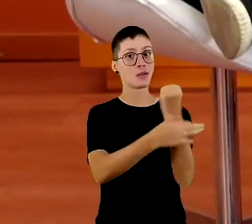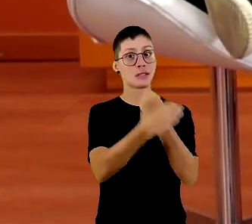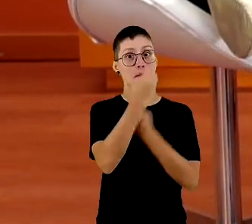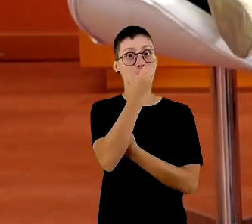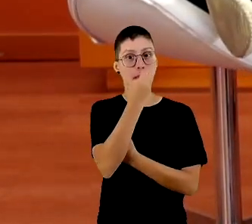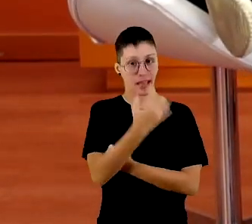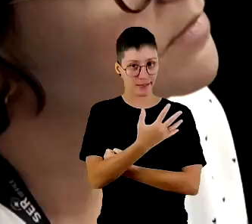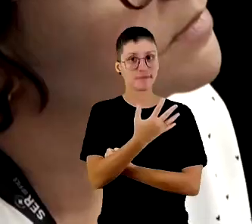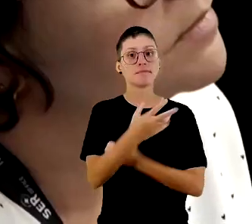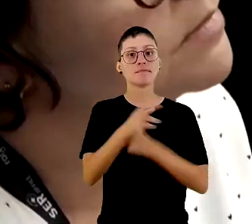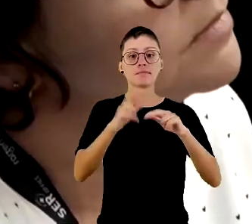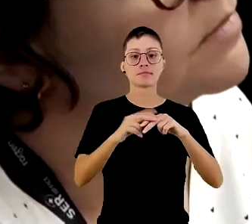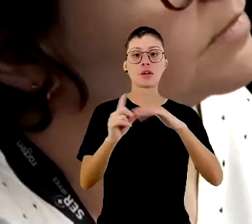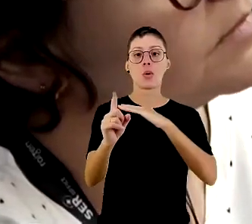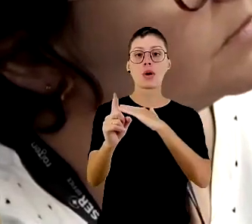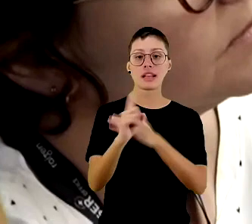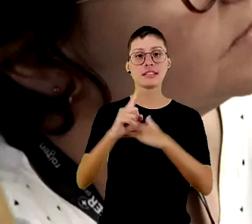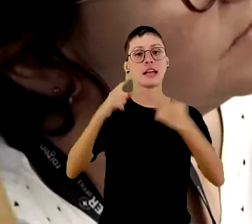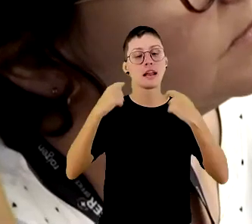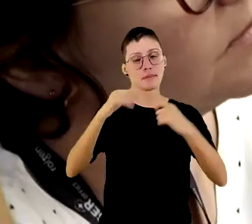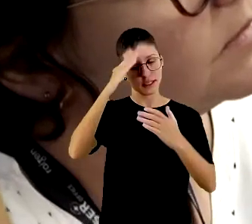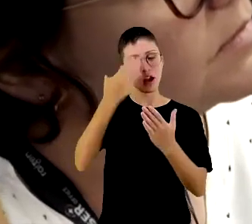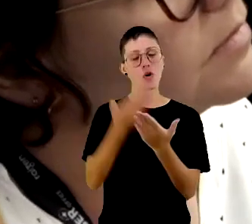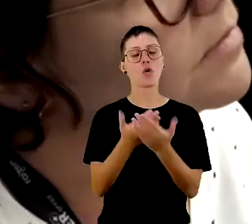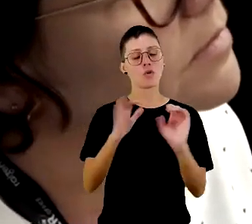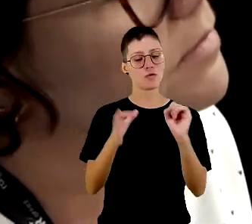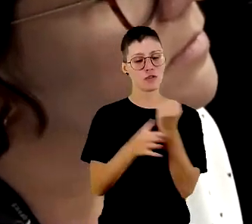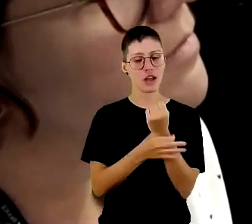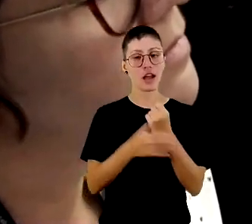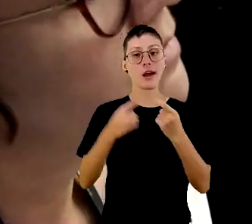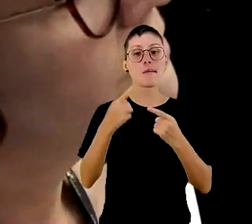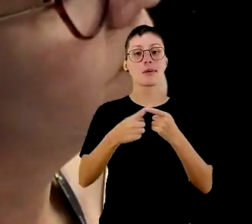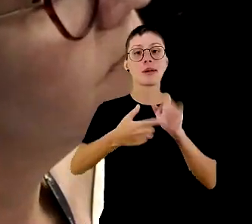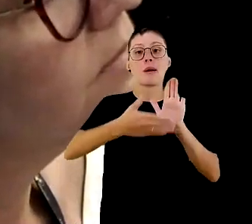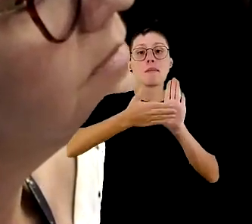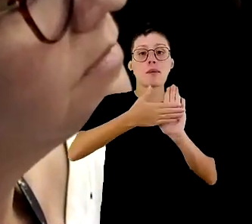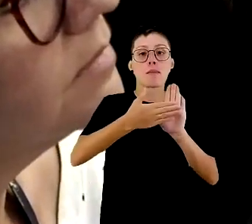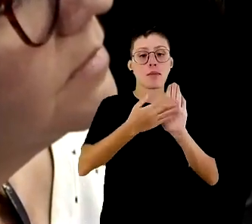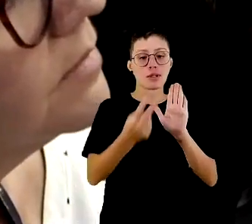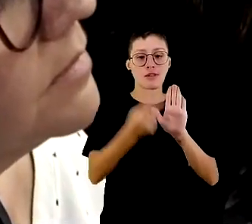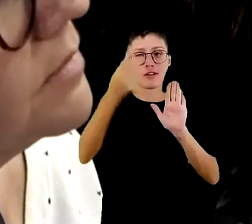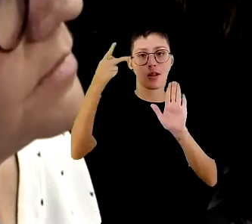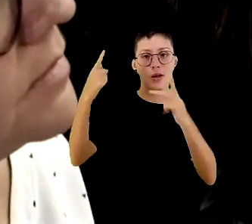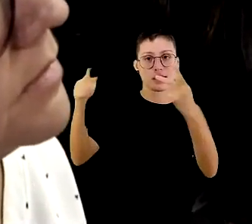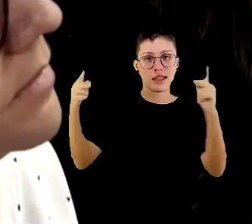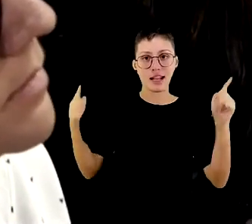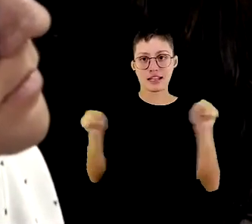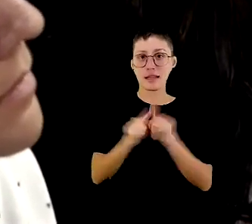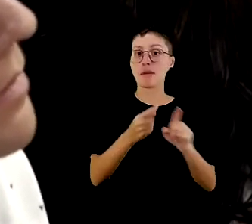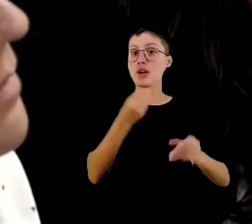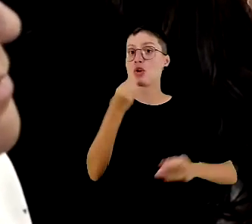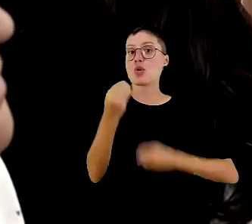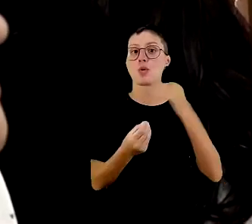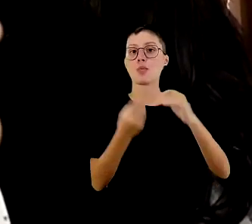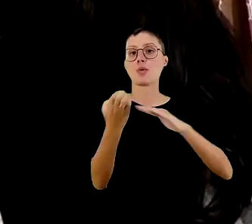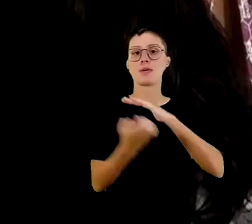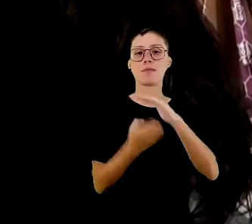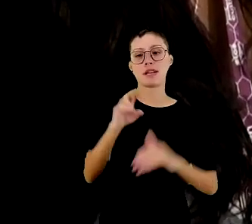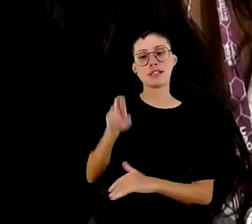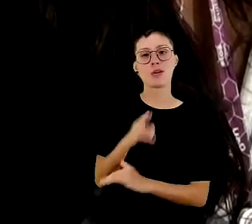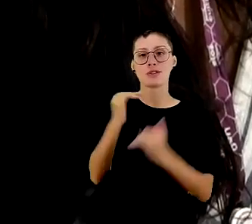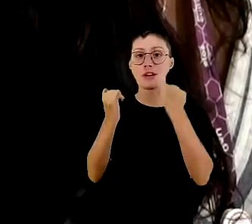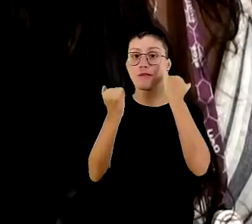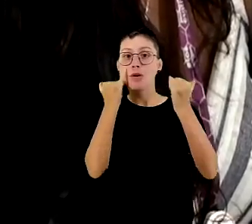ele tem que ter a confiança, porque isso é proposta de valor para ele, de como as empresas usam o seu dado. Usam o seu dado em